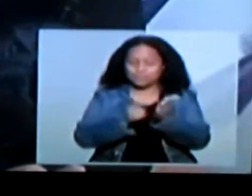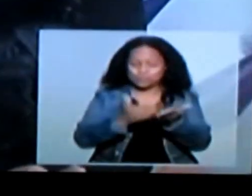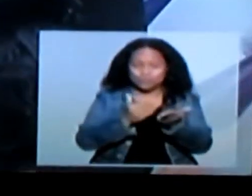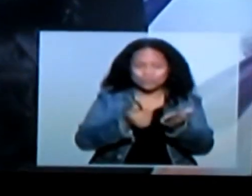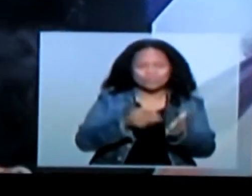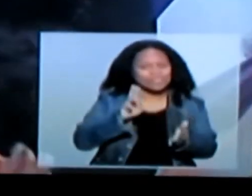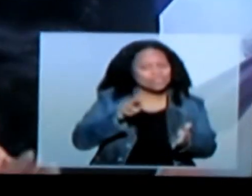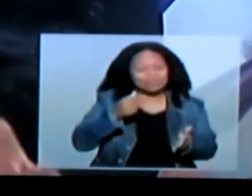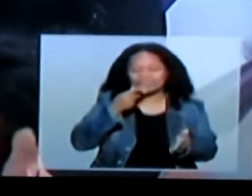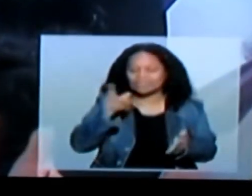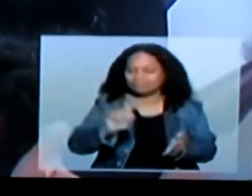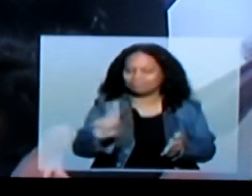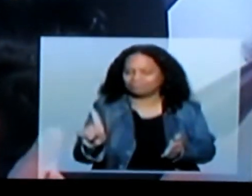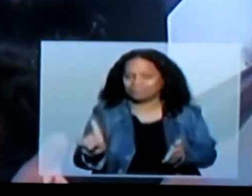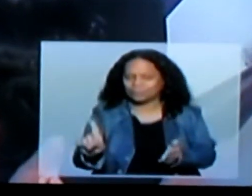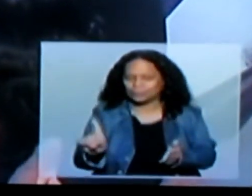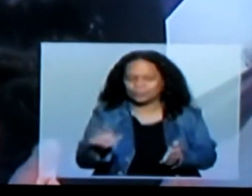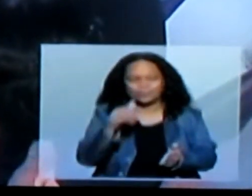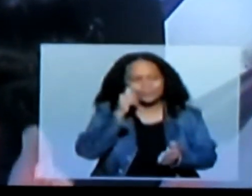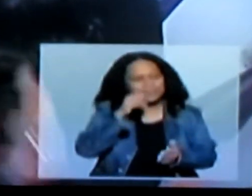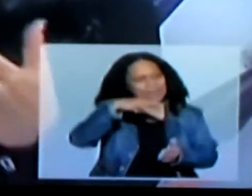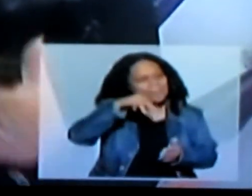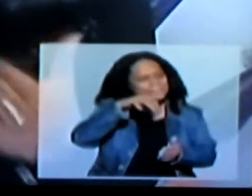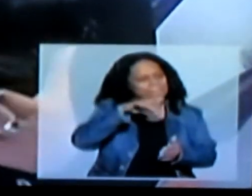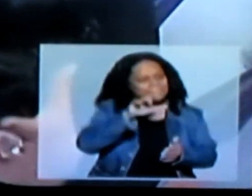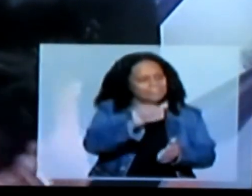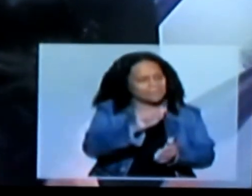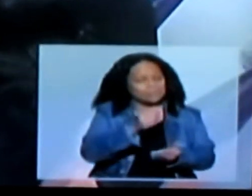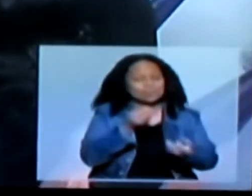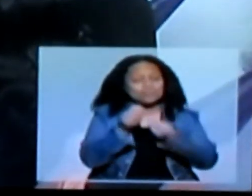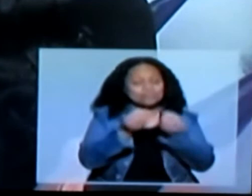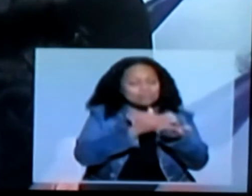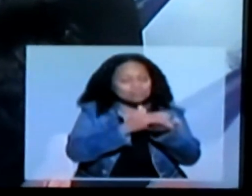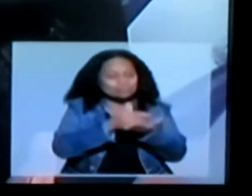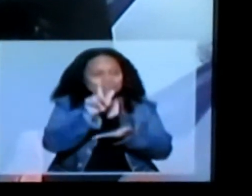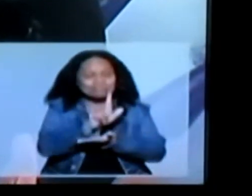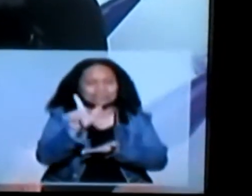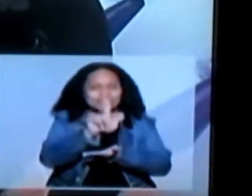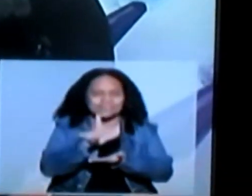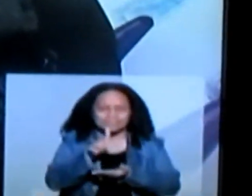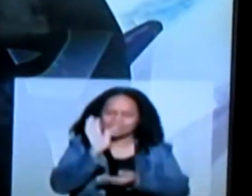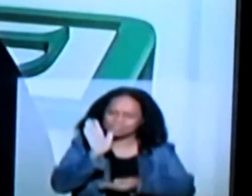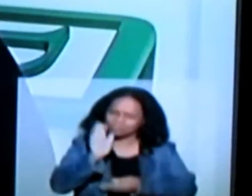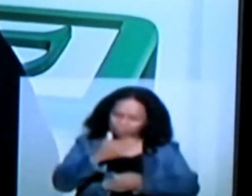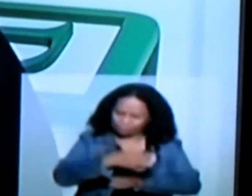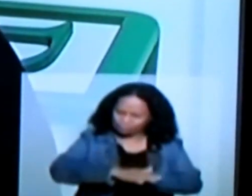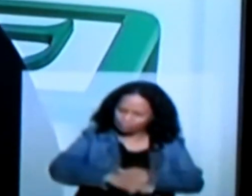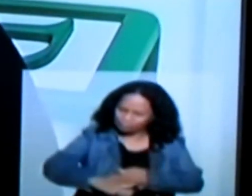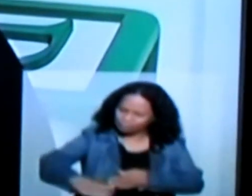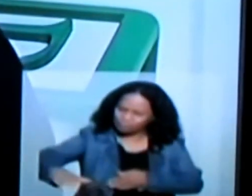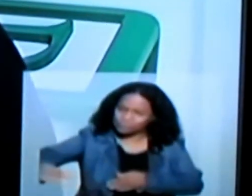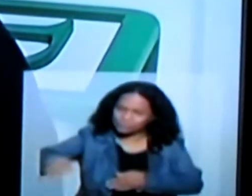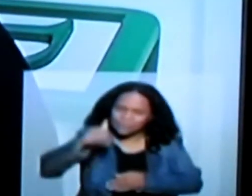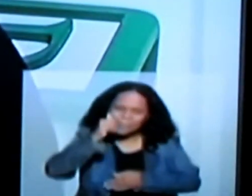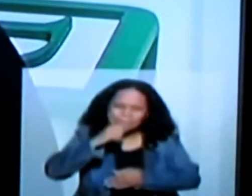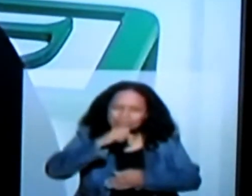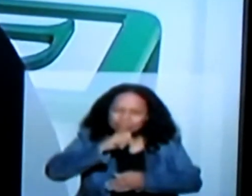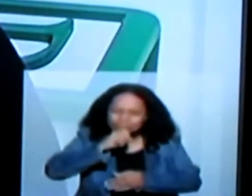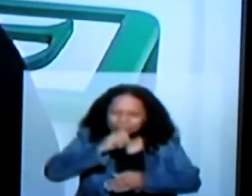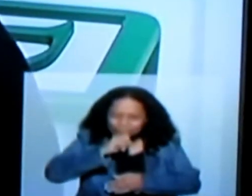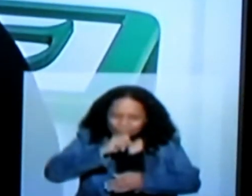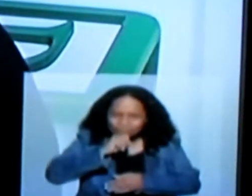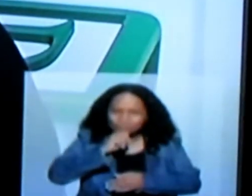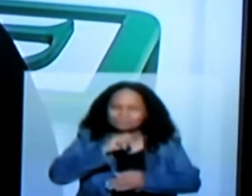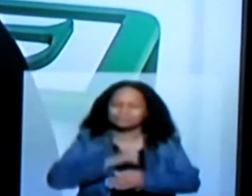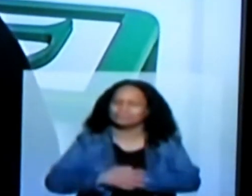Não de jeito nenhum. Não. Mayara, como é que foi pra você o início dessa paixão pela literatura? Desde pequenininha, minha avó, ela